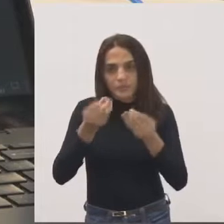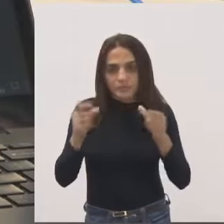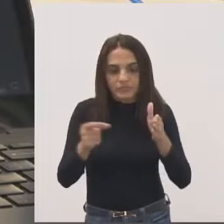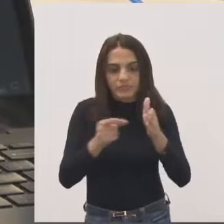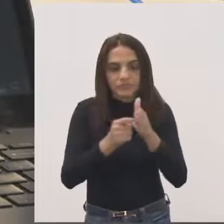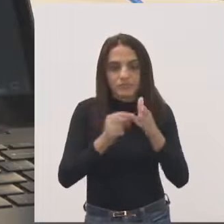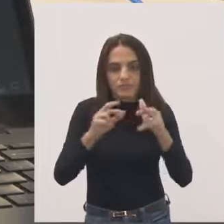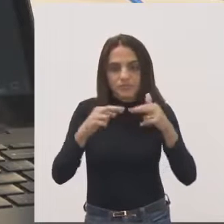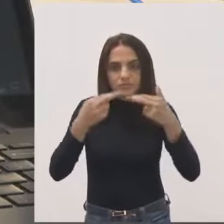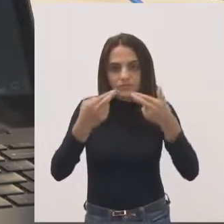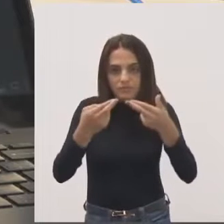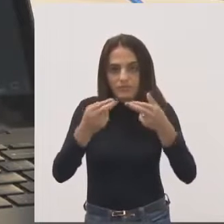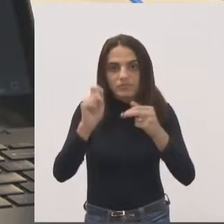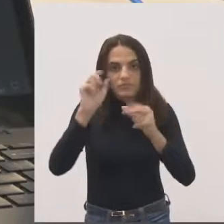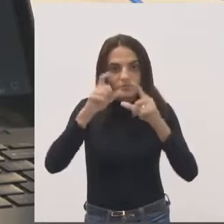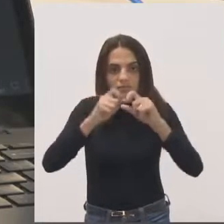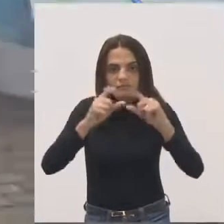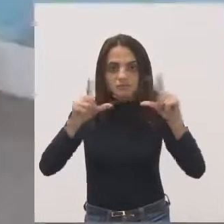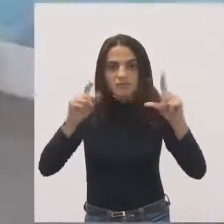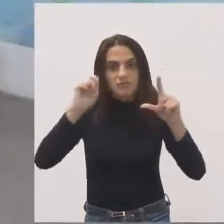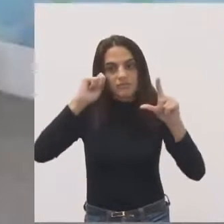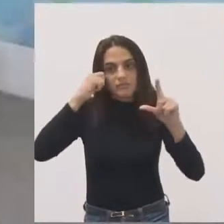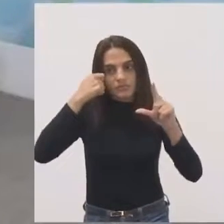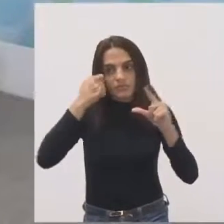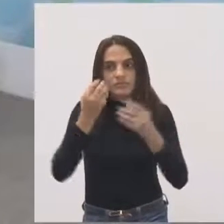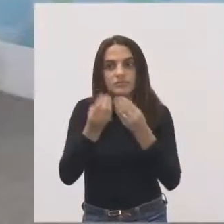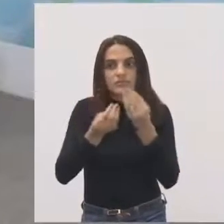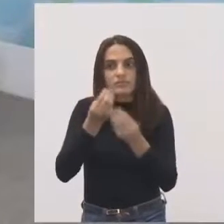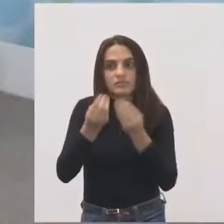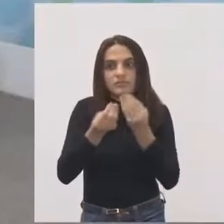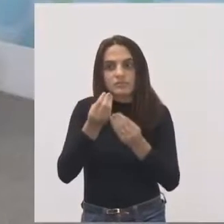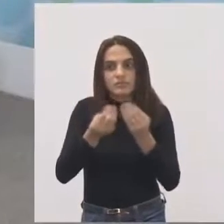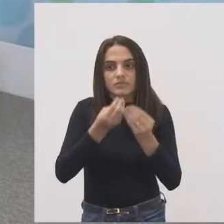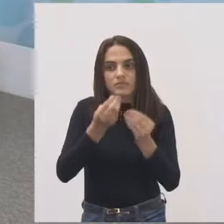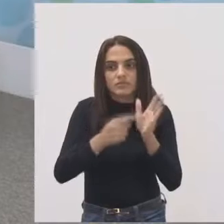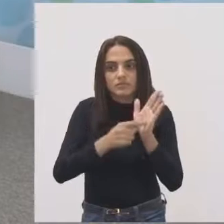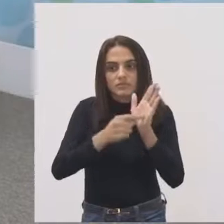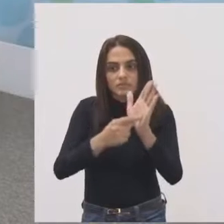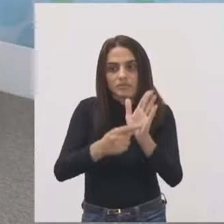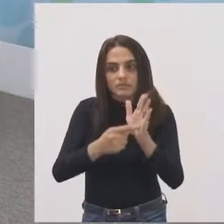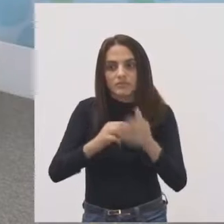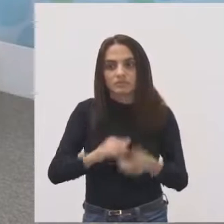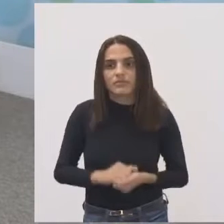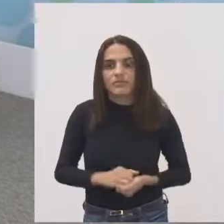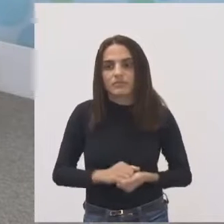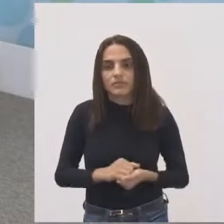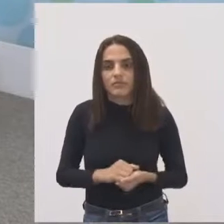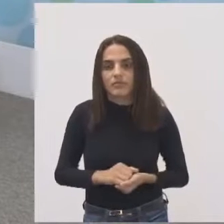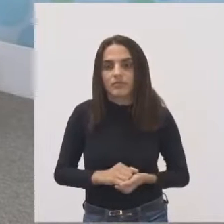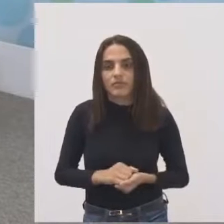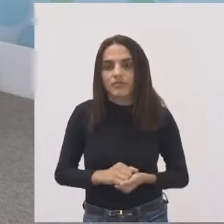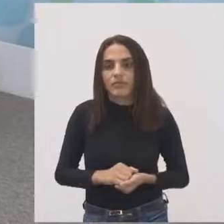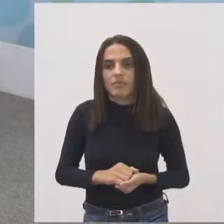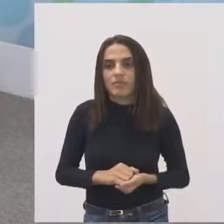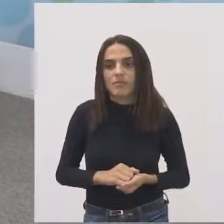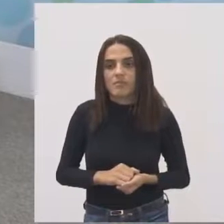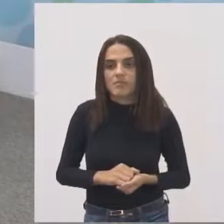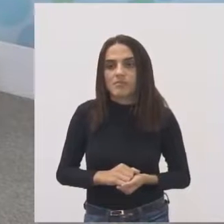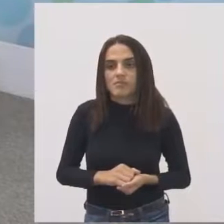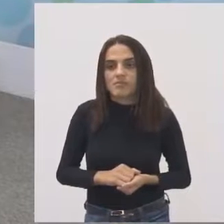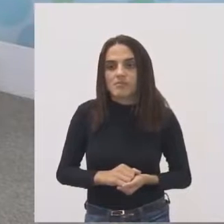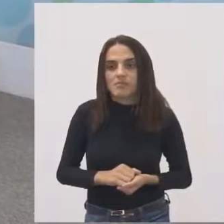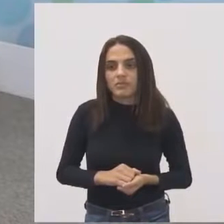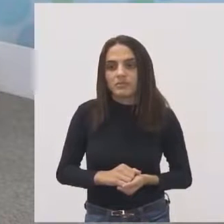tela preta. Como que eu faço para arrumar isso? Eu vou mostrar para vocês ao vivo agora. Então, eu vou reiniciar o computador.